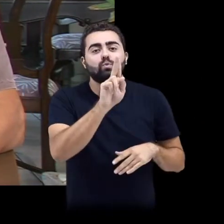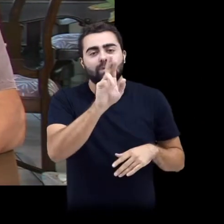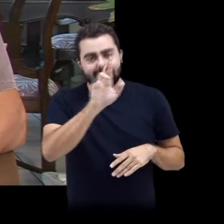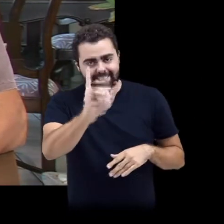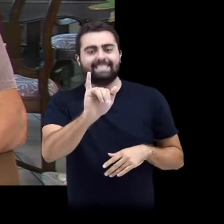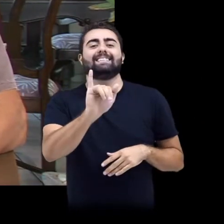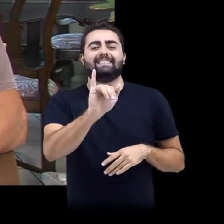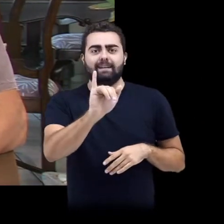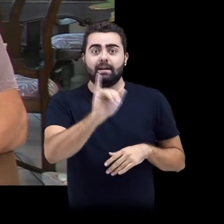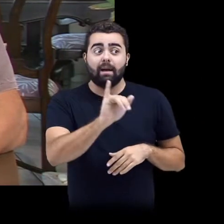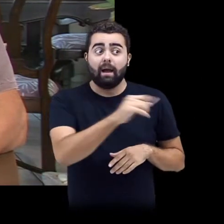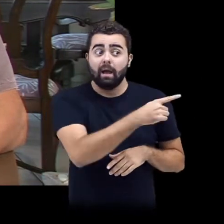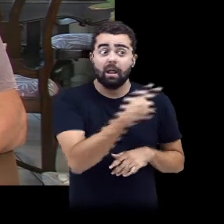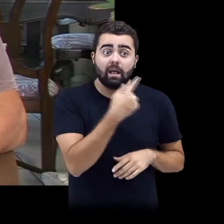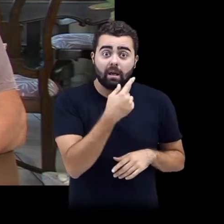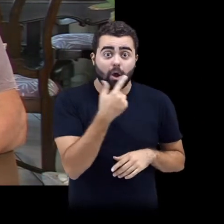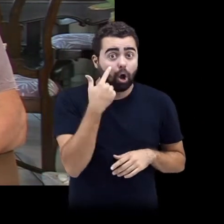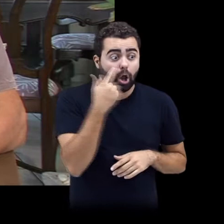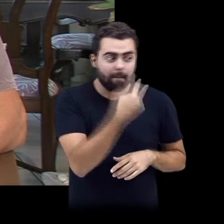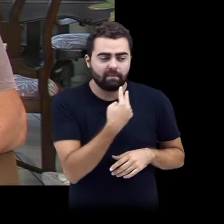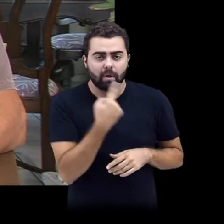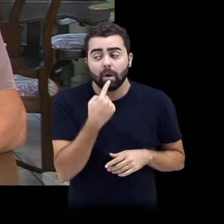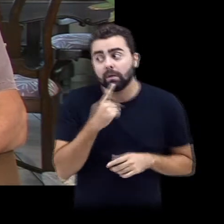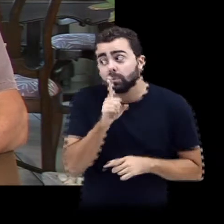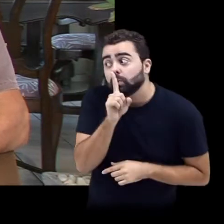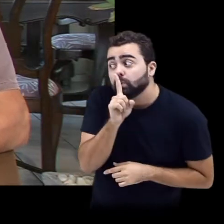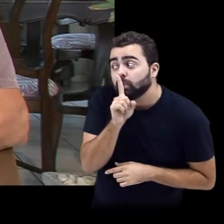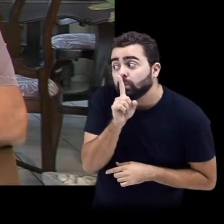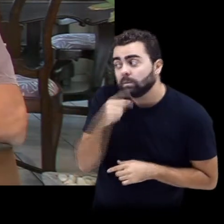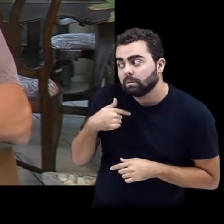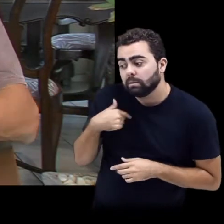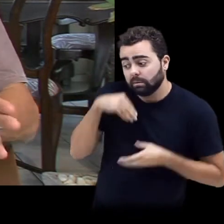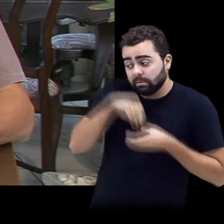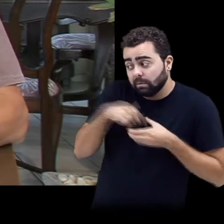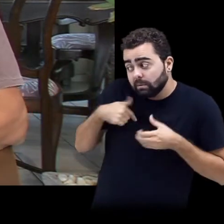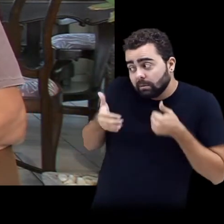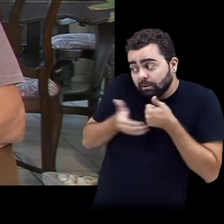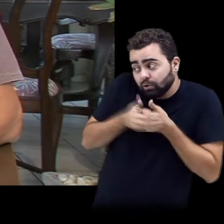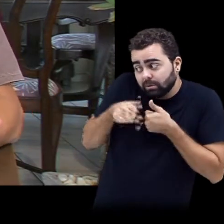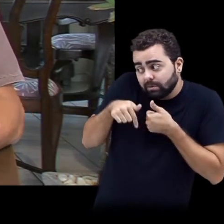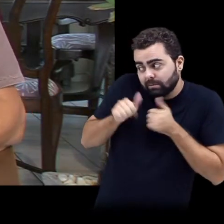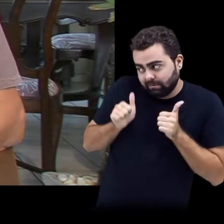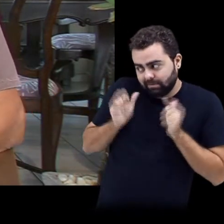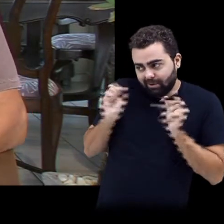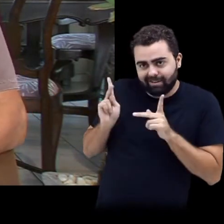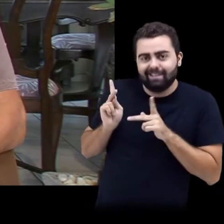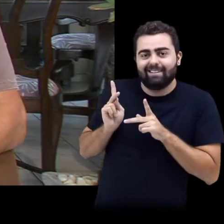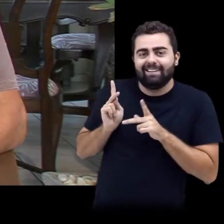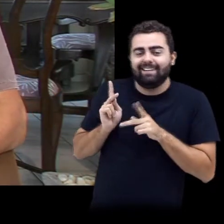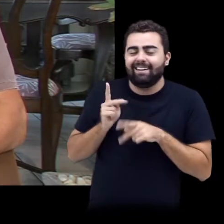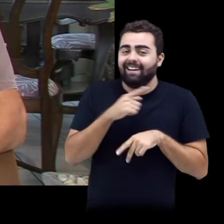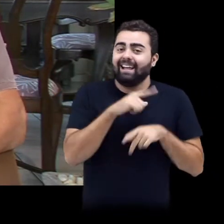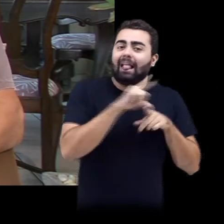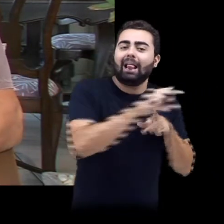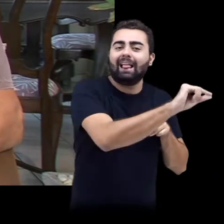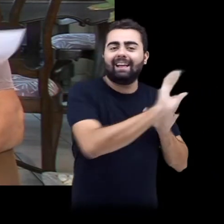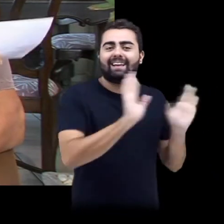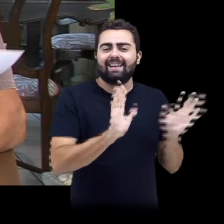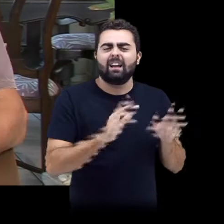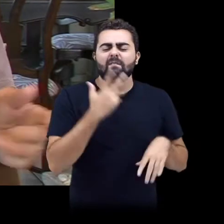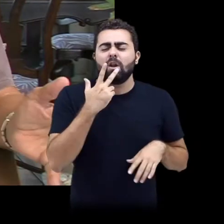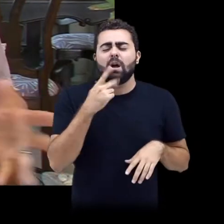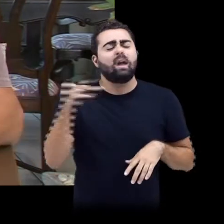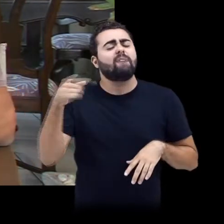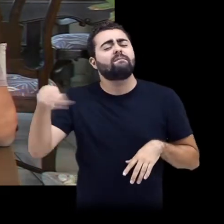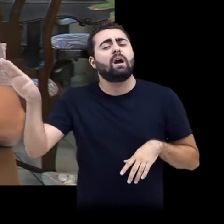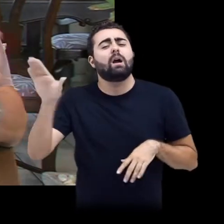ele olhou para mim assim, fez boca de siri, e foi saindo. E o Hugo Martins disse, o guri disse: tio Hilário vai comprar